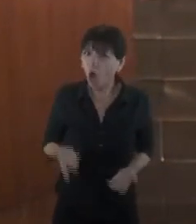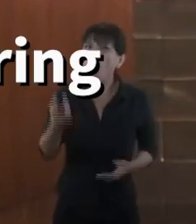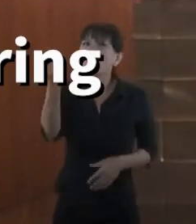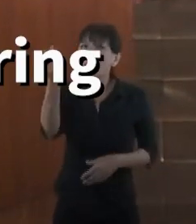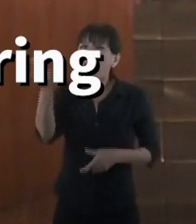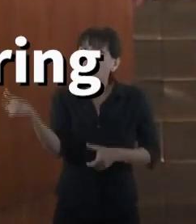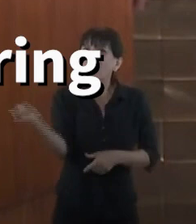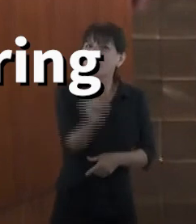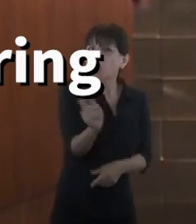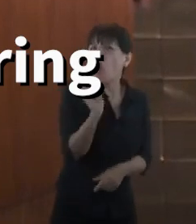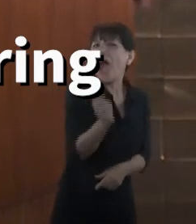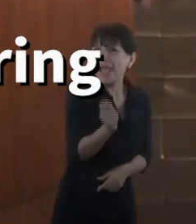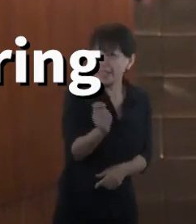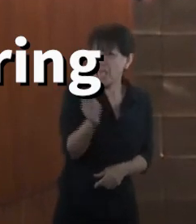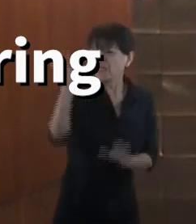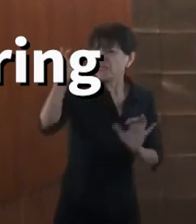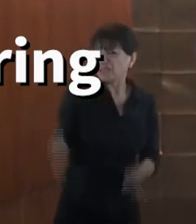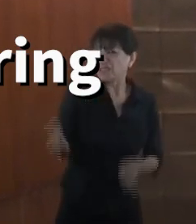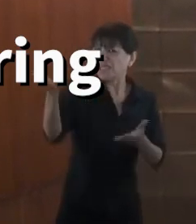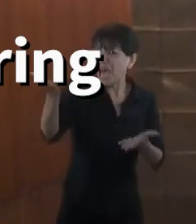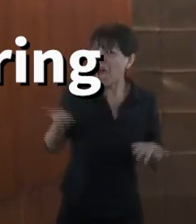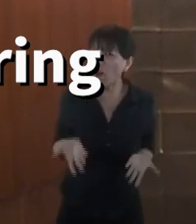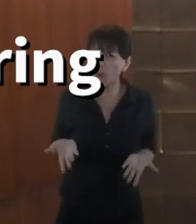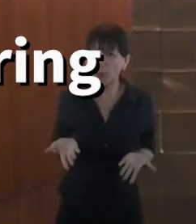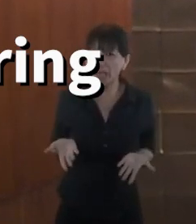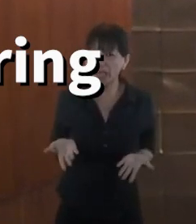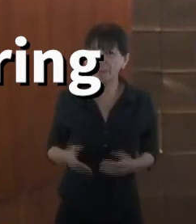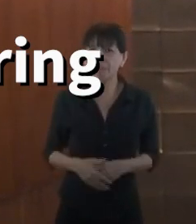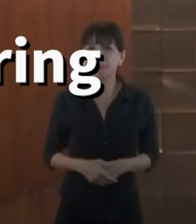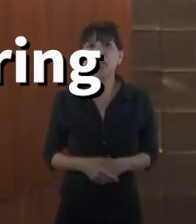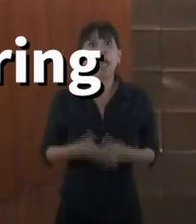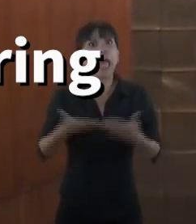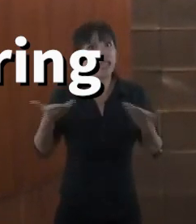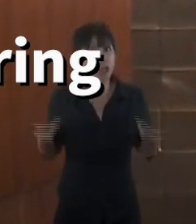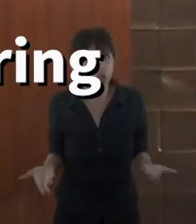portanto não pode ficar pressionando